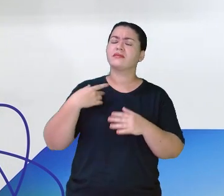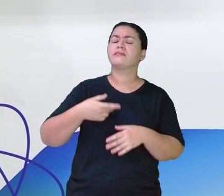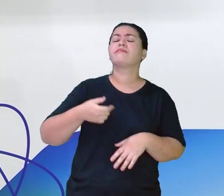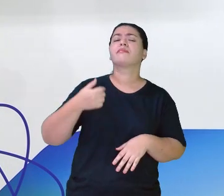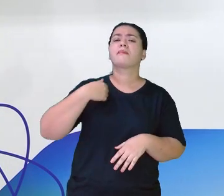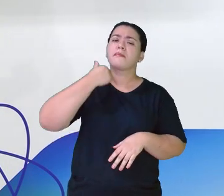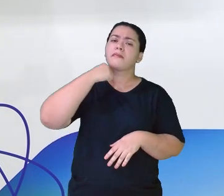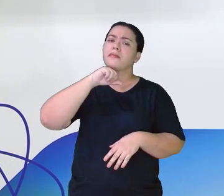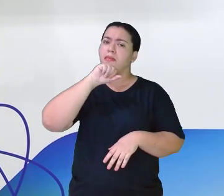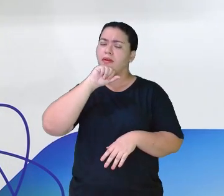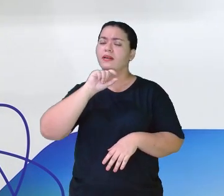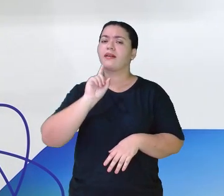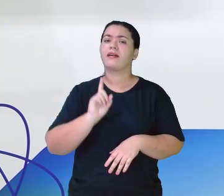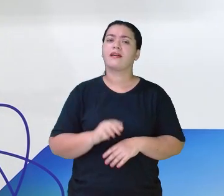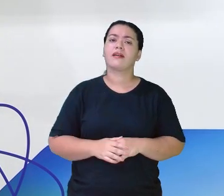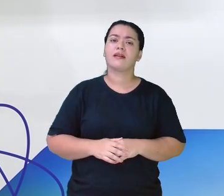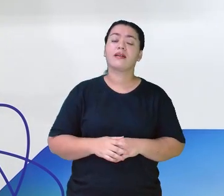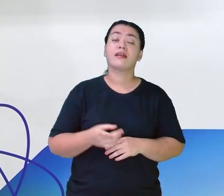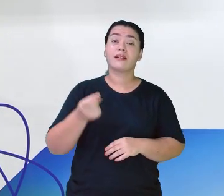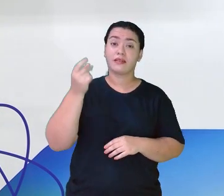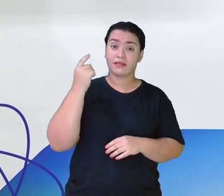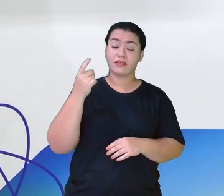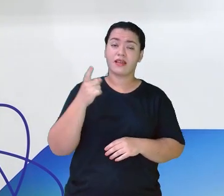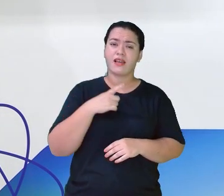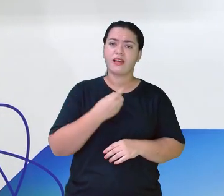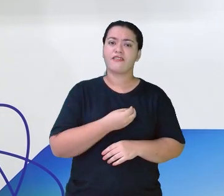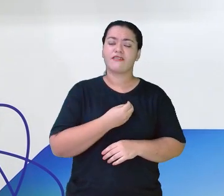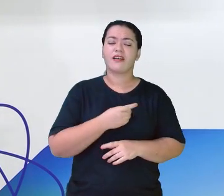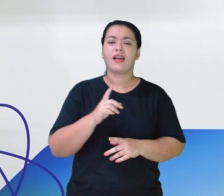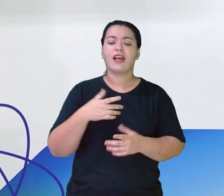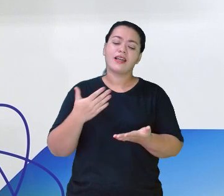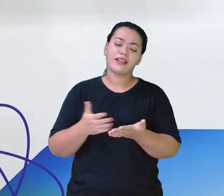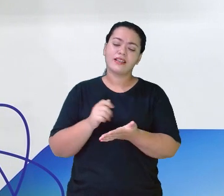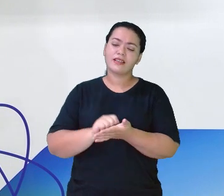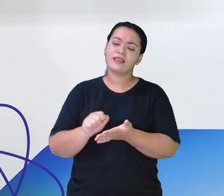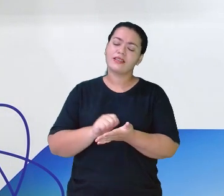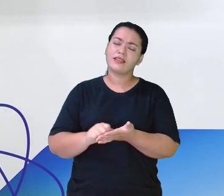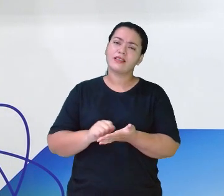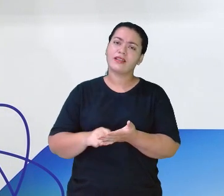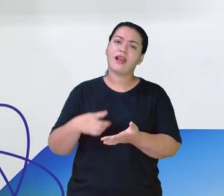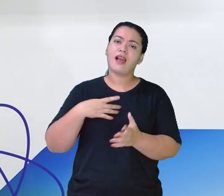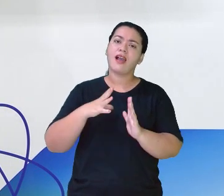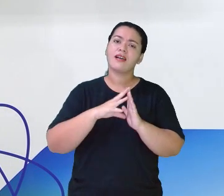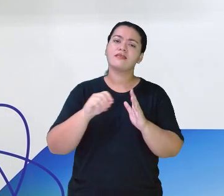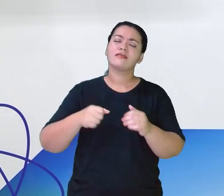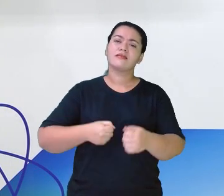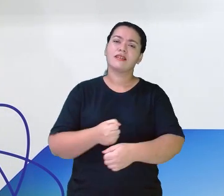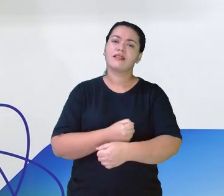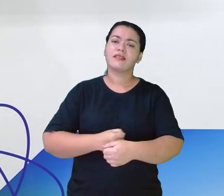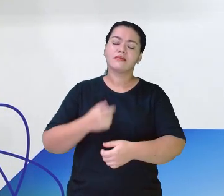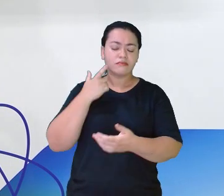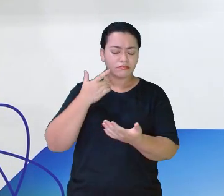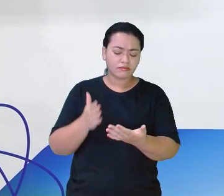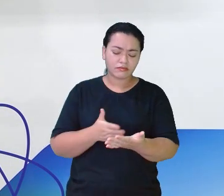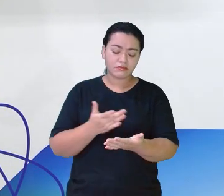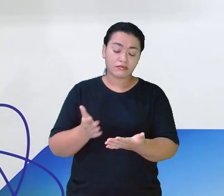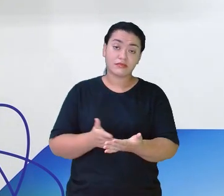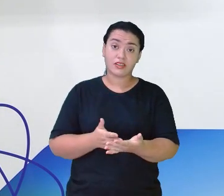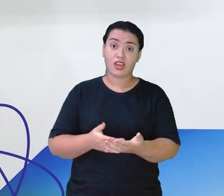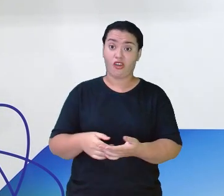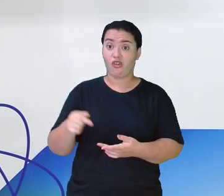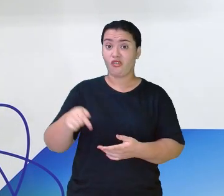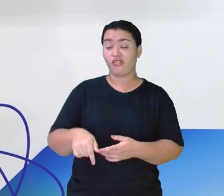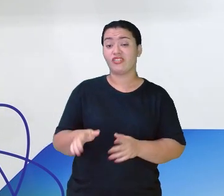mãe, enquanto ela era viva, ela tinha o seu caderninho de receitas. De vez em quando a gente vai lá folhear. Hoje em dia, com